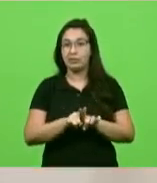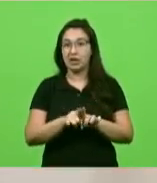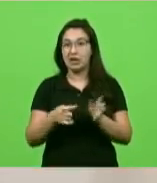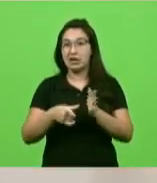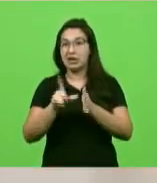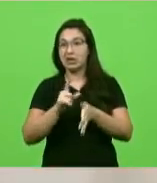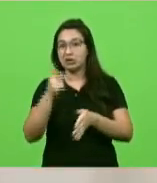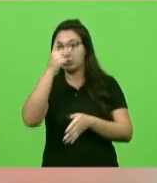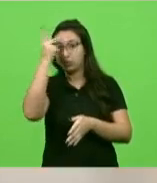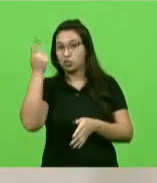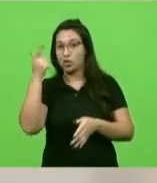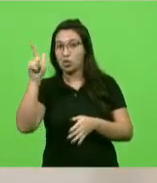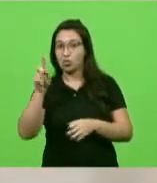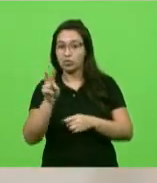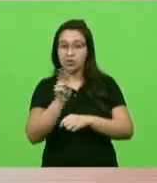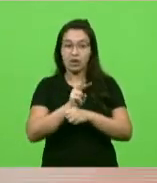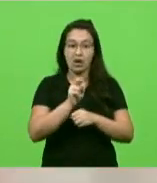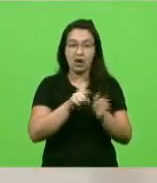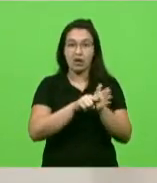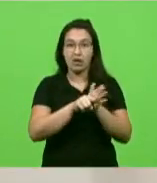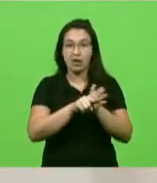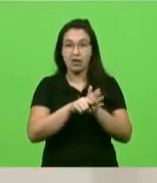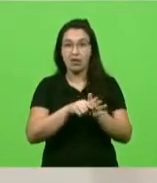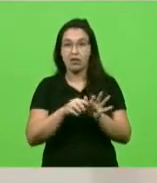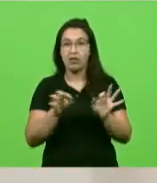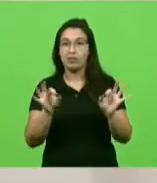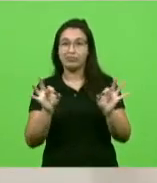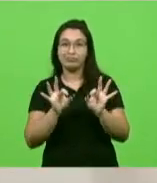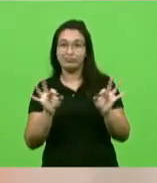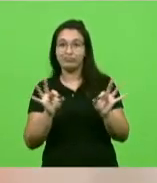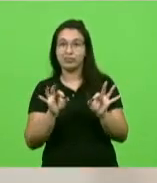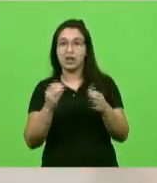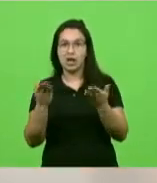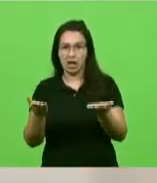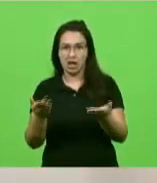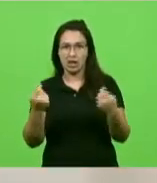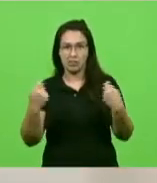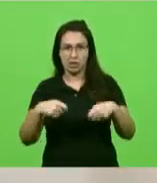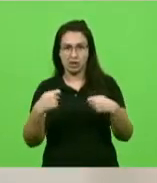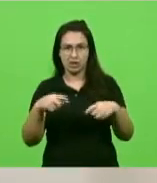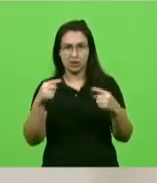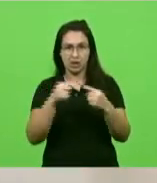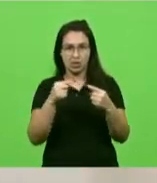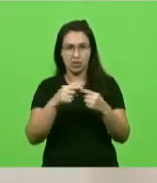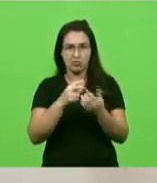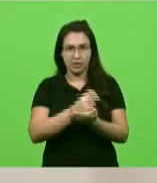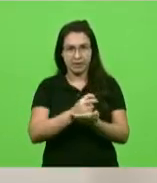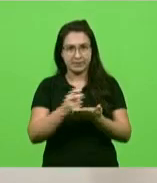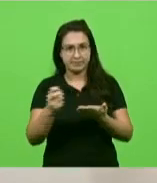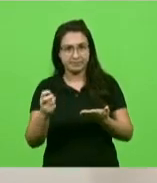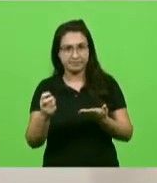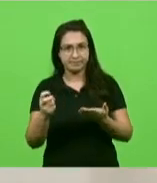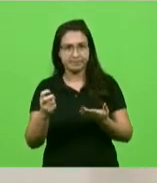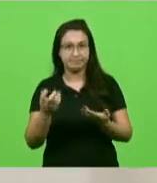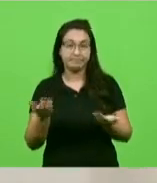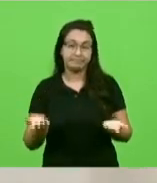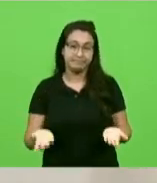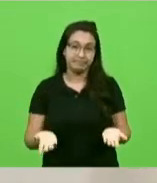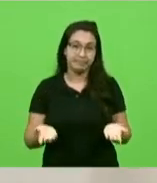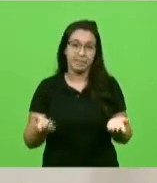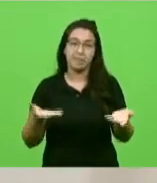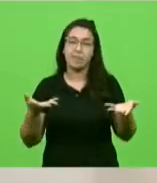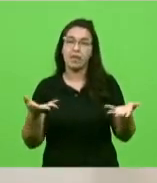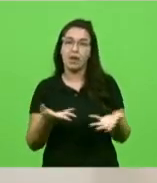dentro dessas malas. Caberia um processo de impeachment pelo fato de ele não saber todos esses detalhes? Nesse